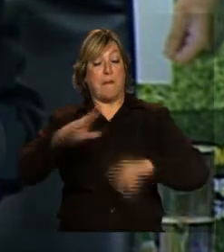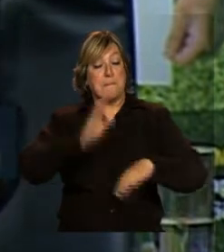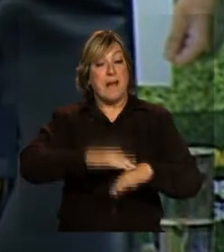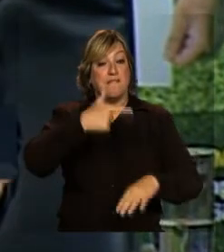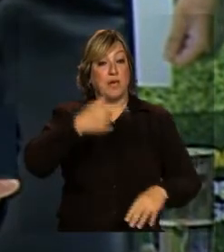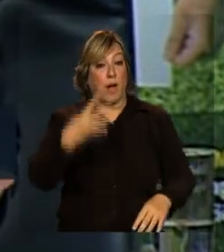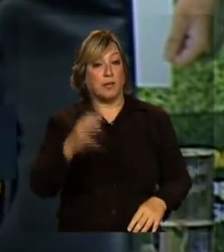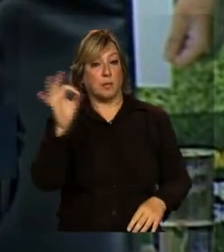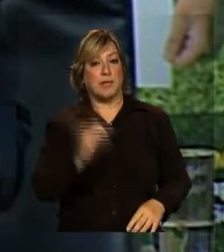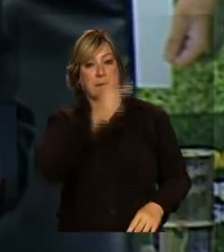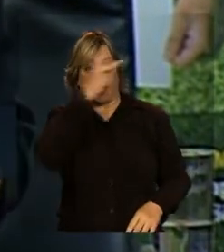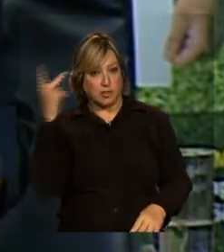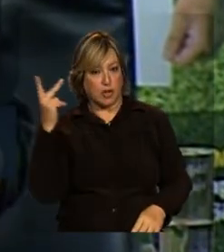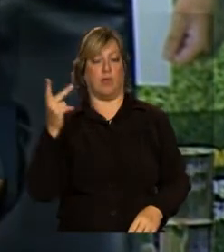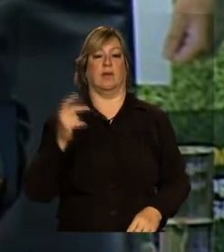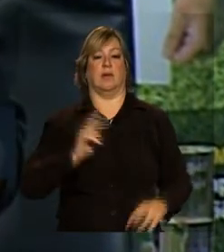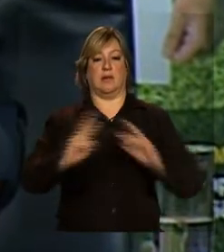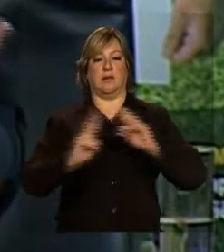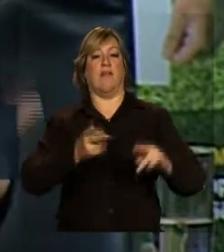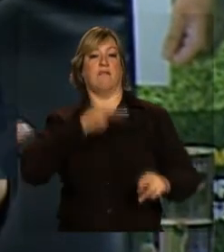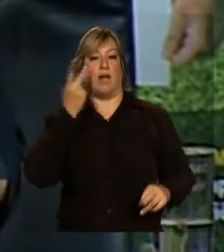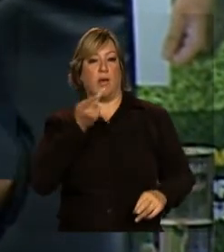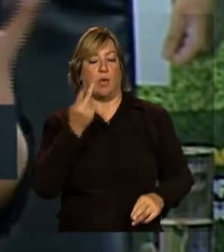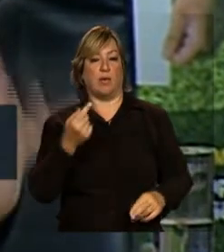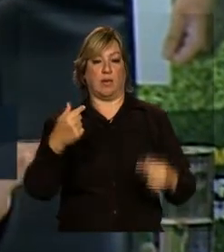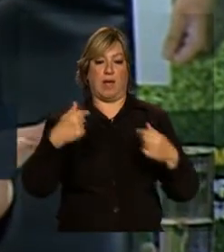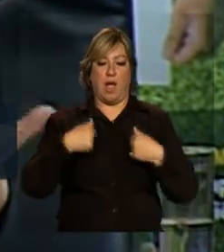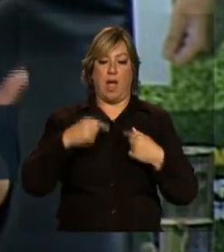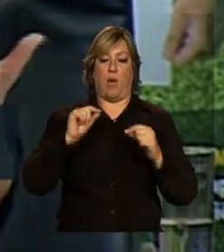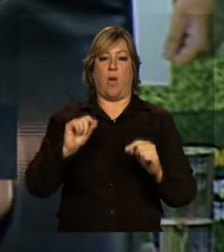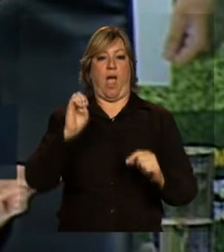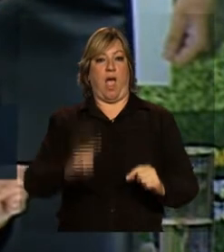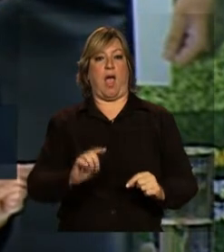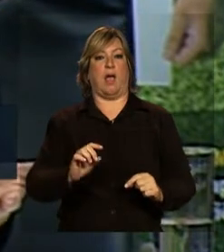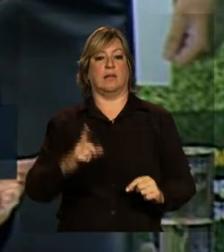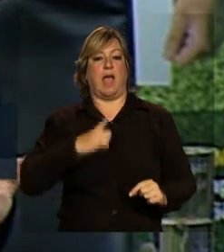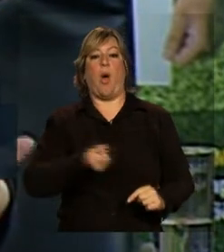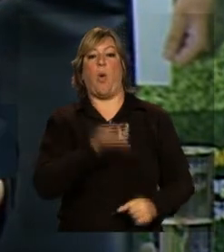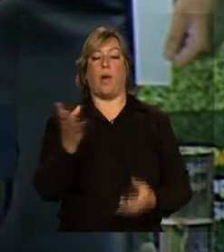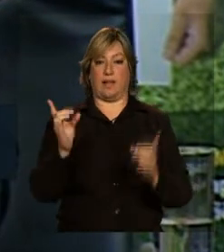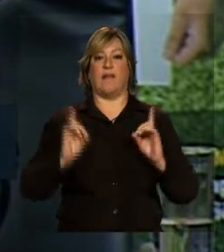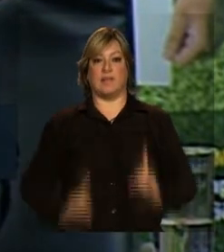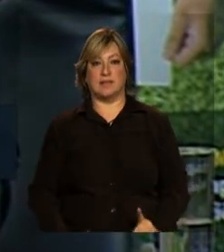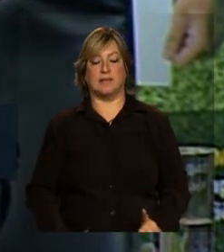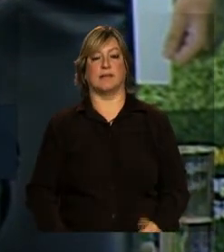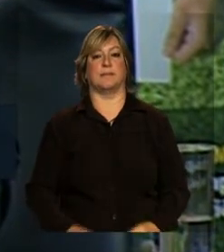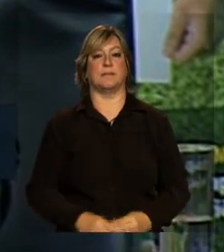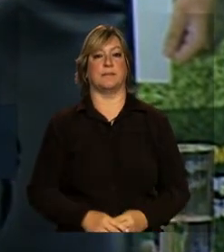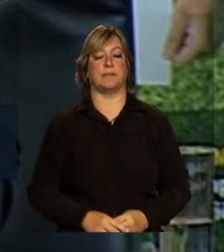se apresentou no censo como pessoa com alguma deficiência, cerca de